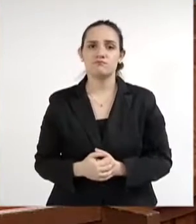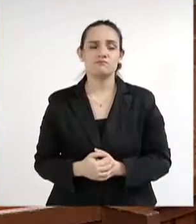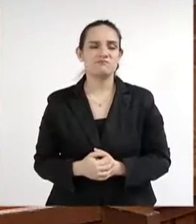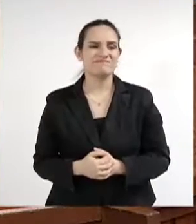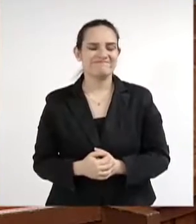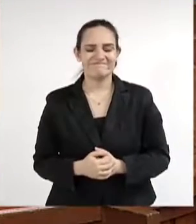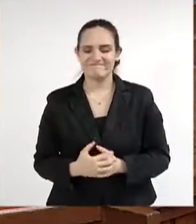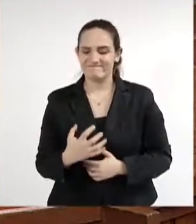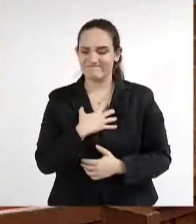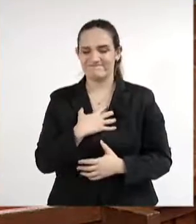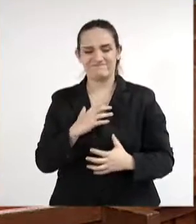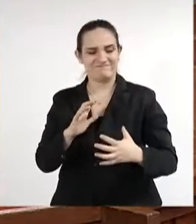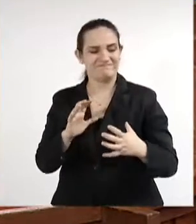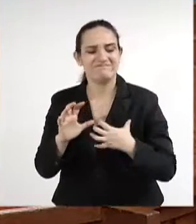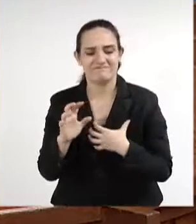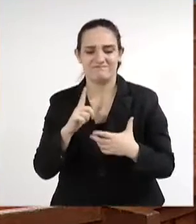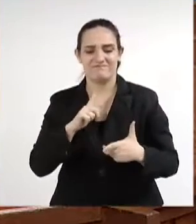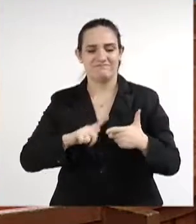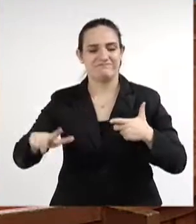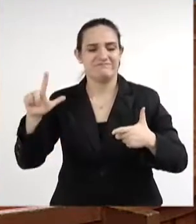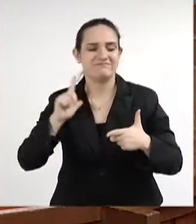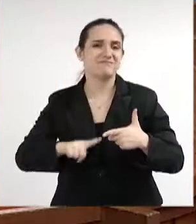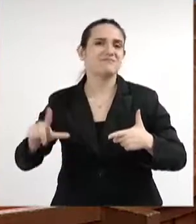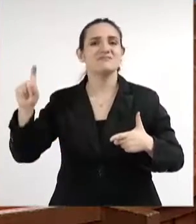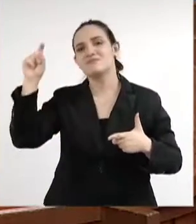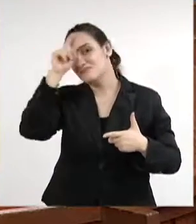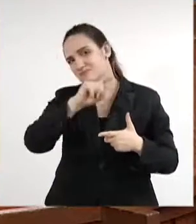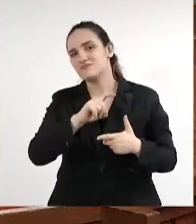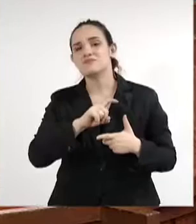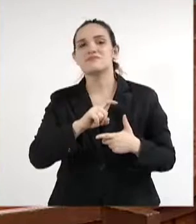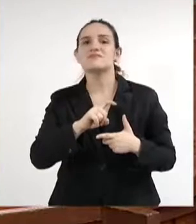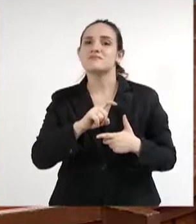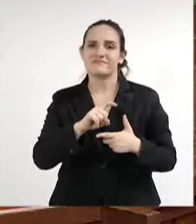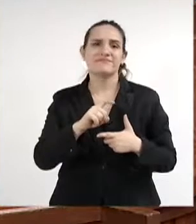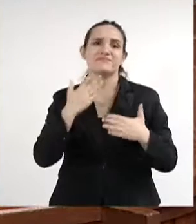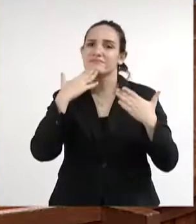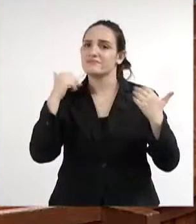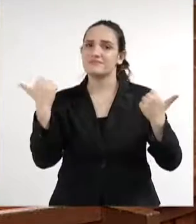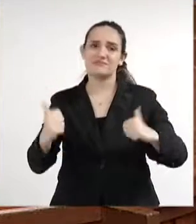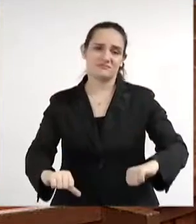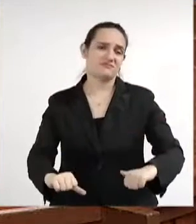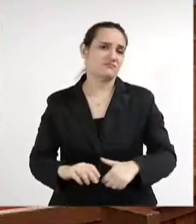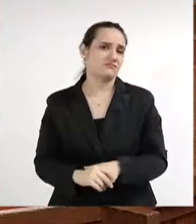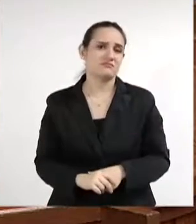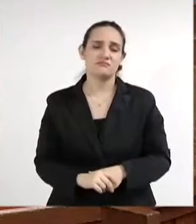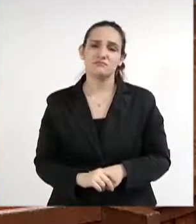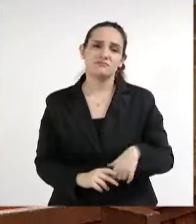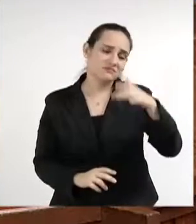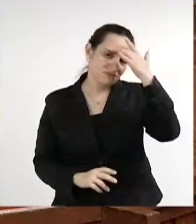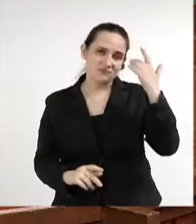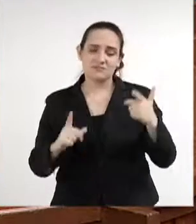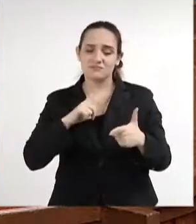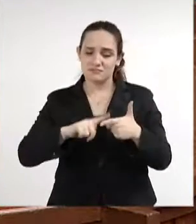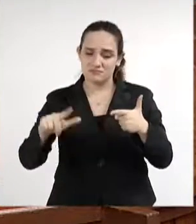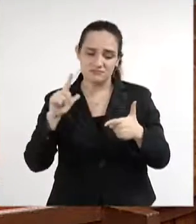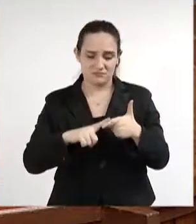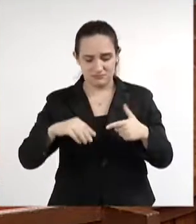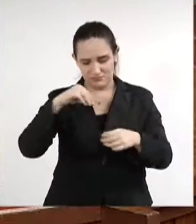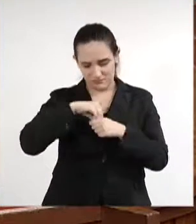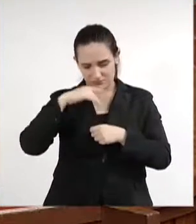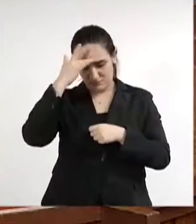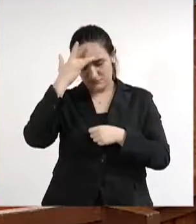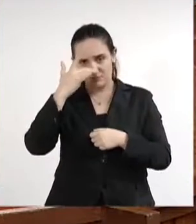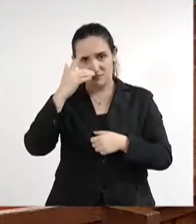o confronto sempre com situações terríveis, acaba fazendo com que essas pessoas tenham problemas com a sua saúde